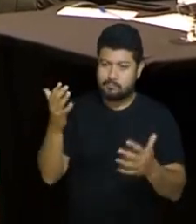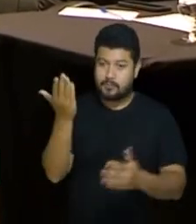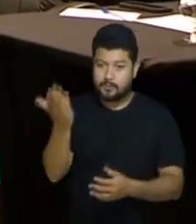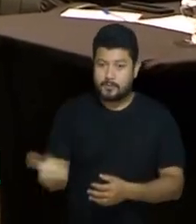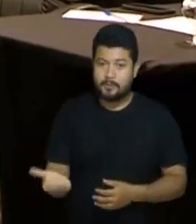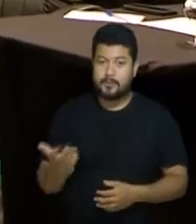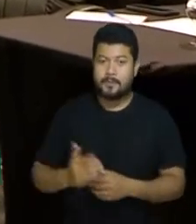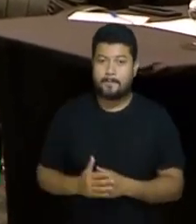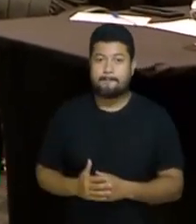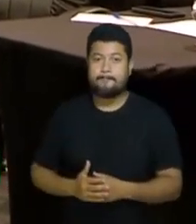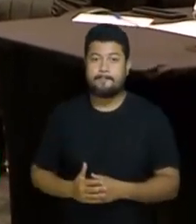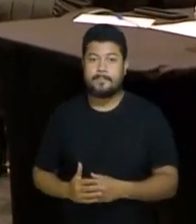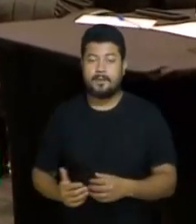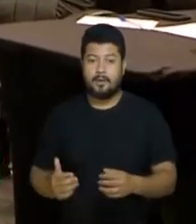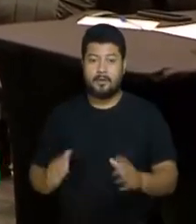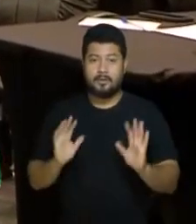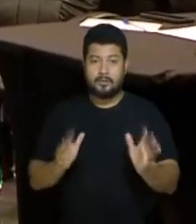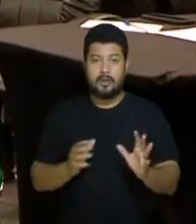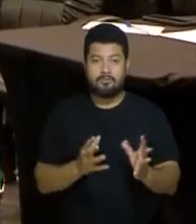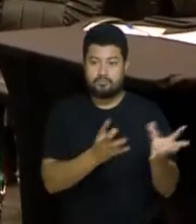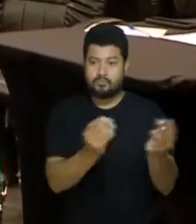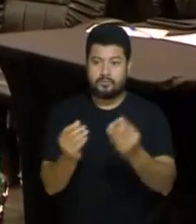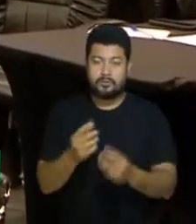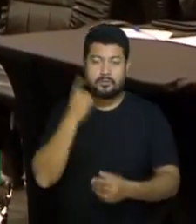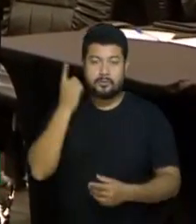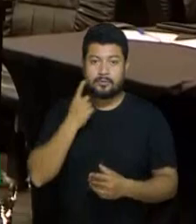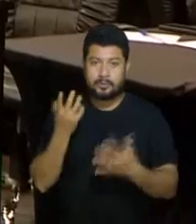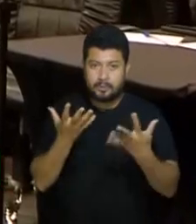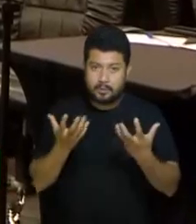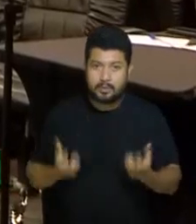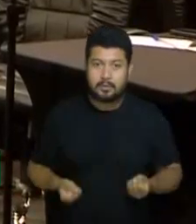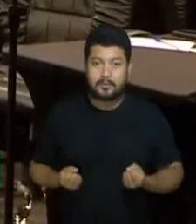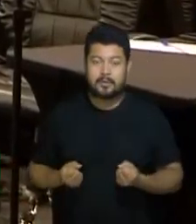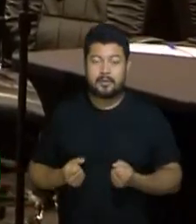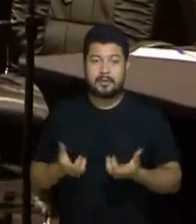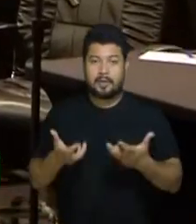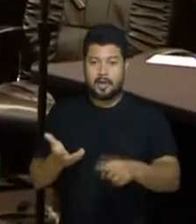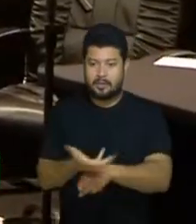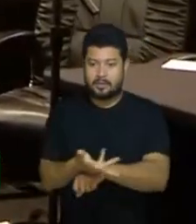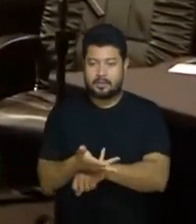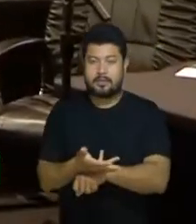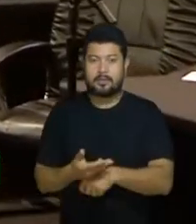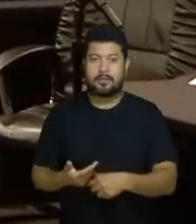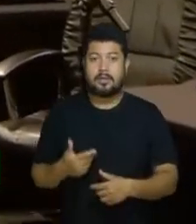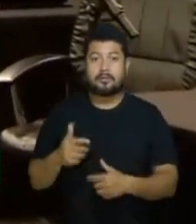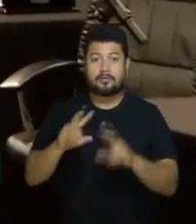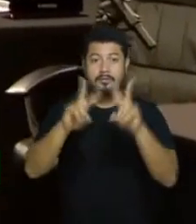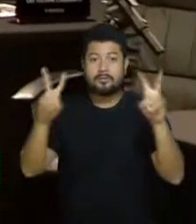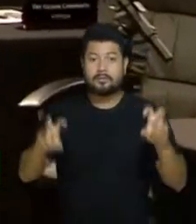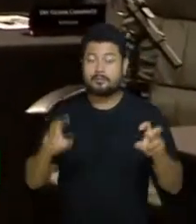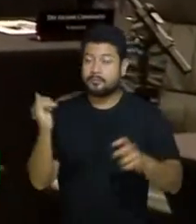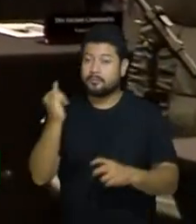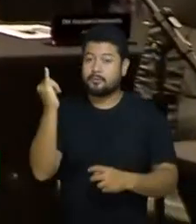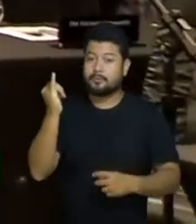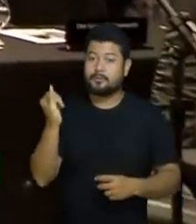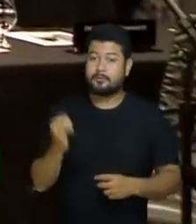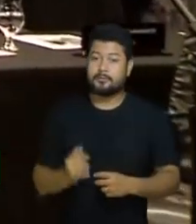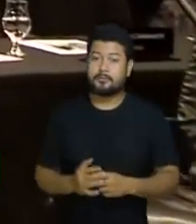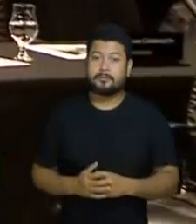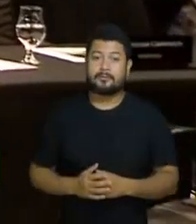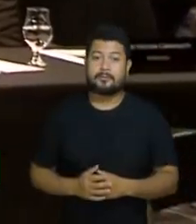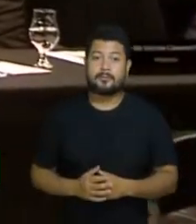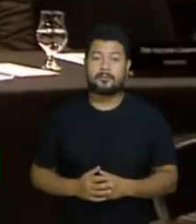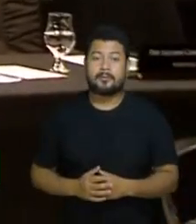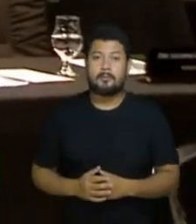abraçada pela Assembleia Legislativa, todos os deputados tentando dar celeridade nesse assunto tão pertinente. Importante que a gente